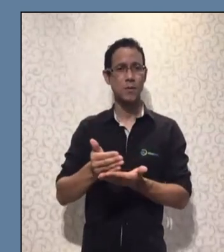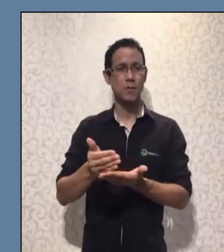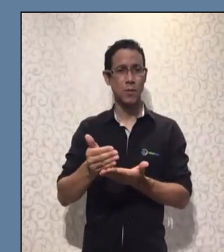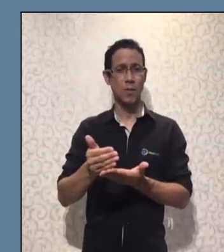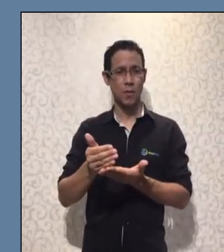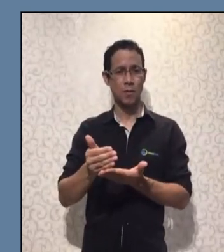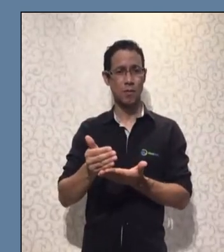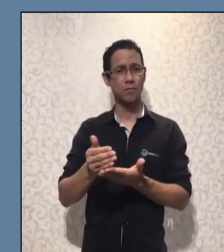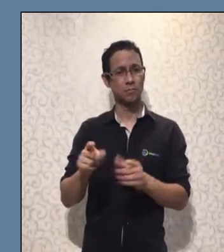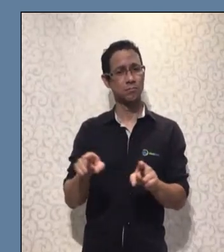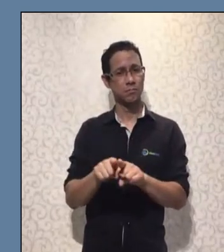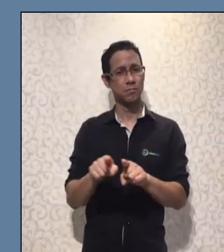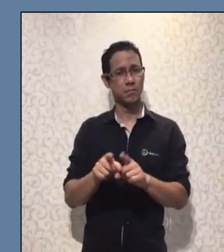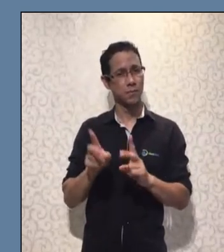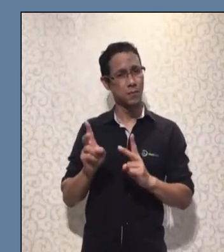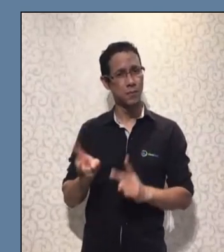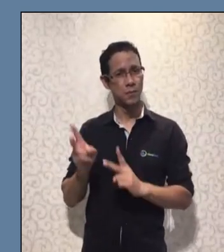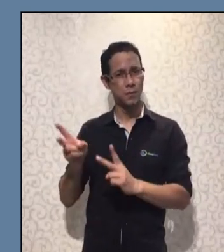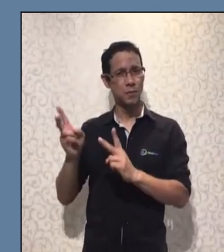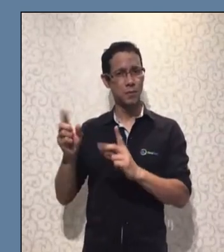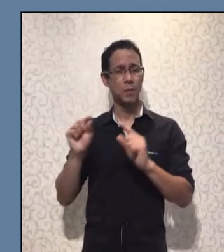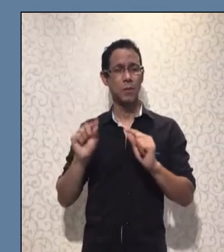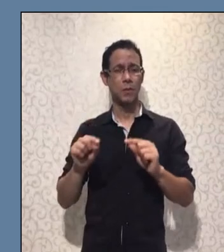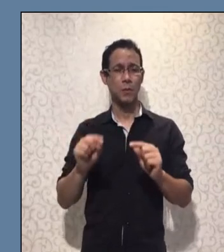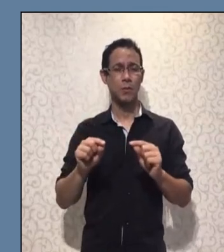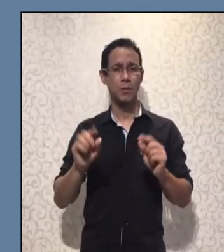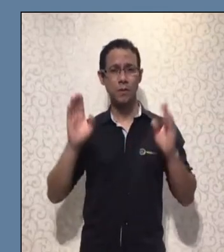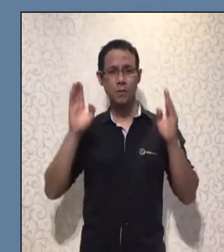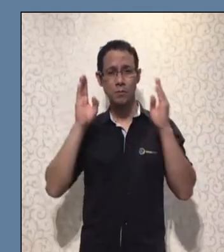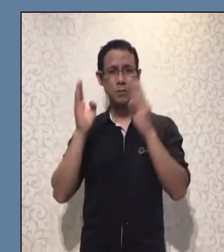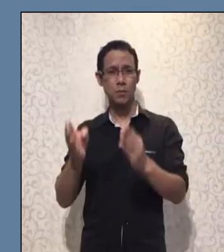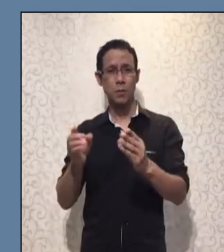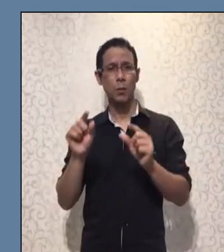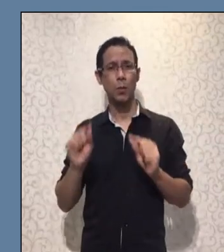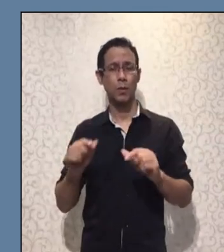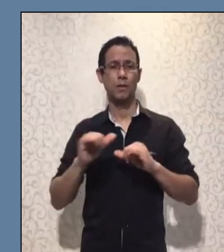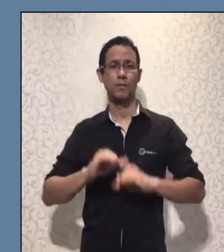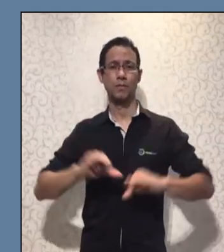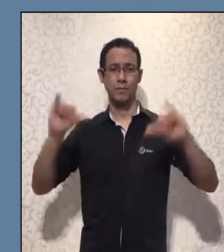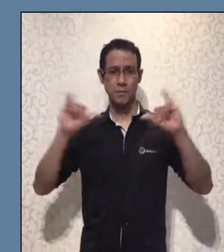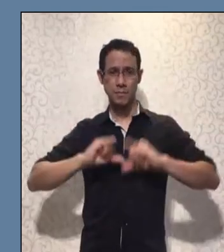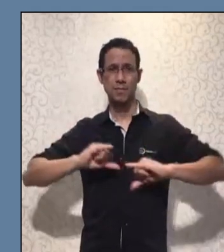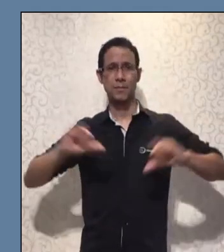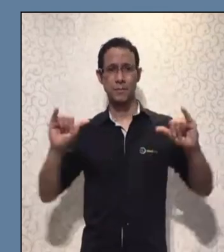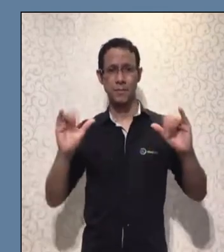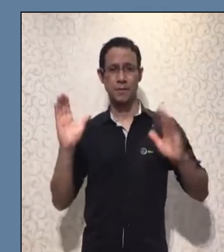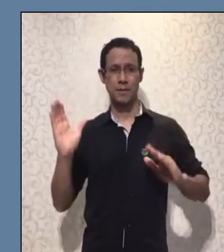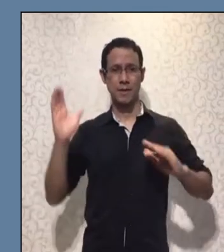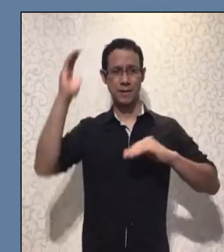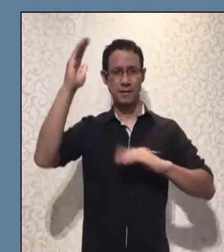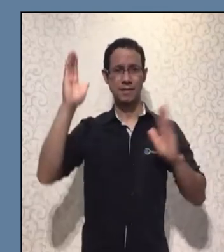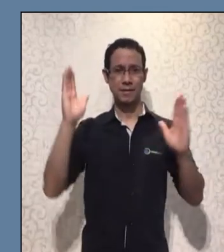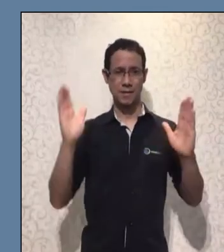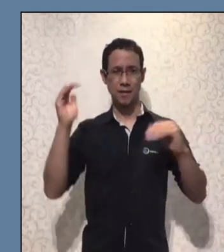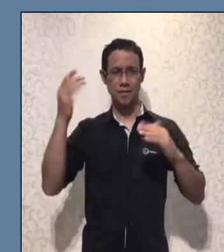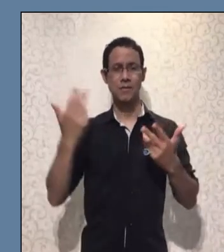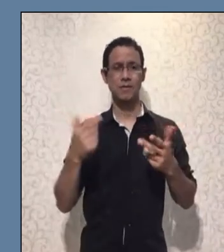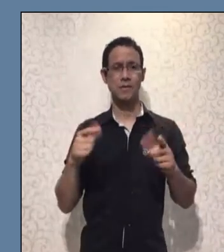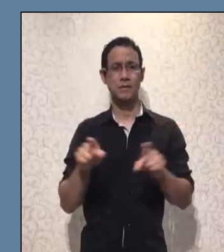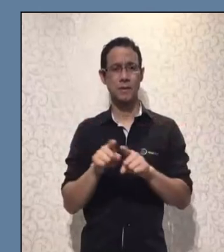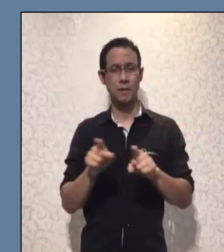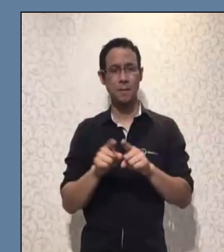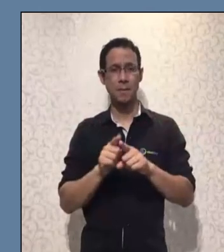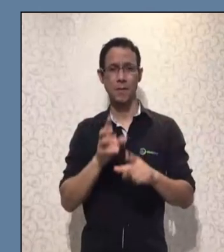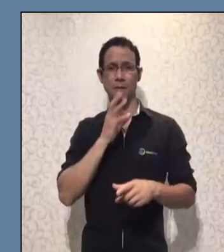acho, muito centrado nessa divulgação dos acervos e da produção de conhecimento que é gerado